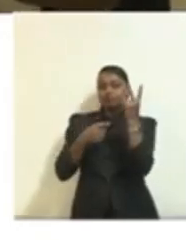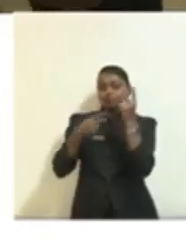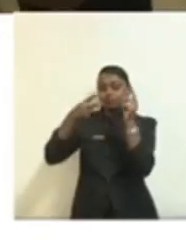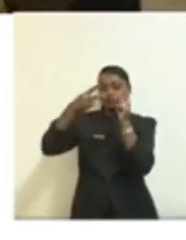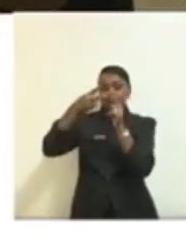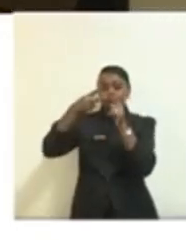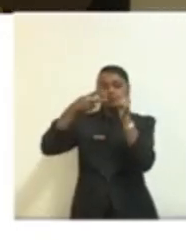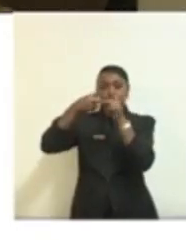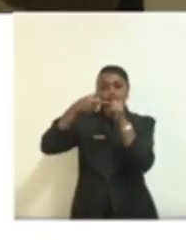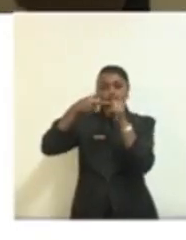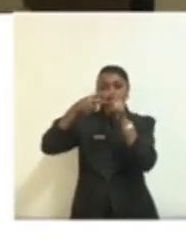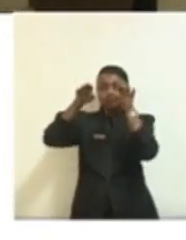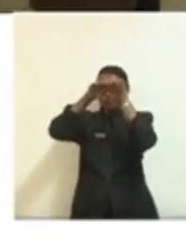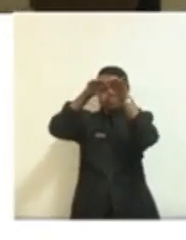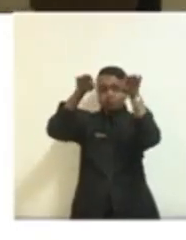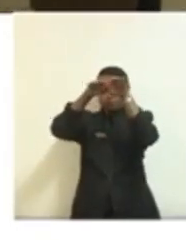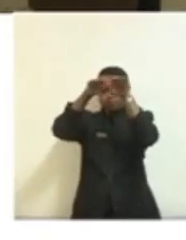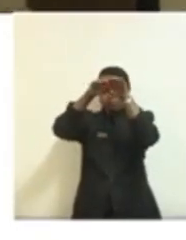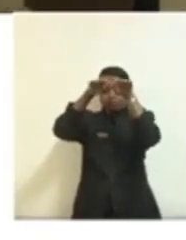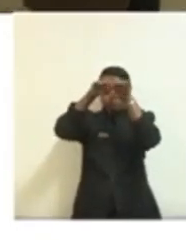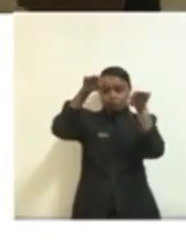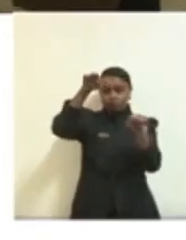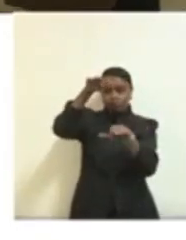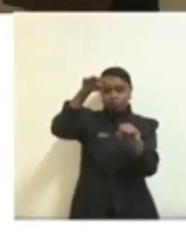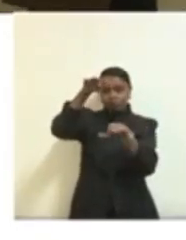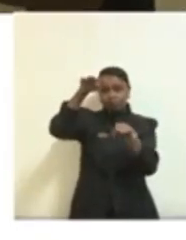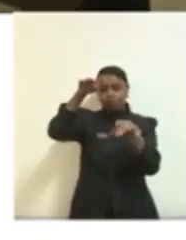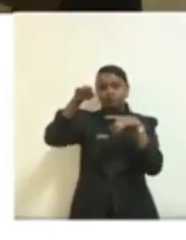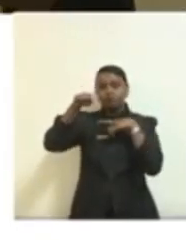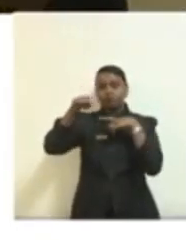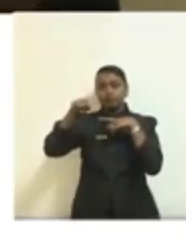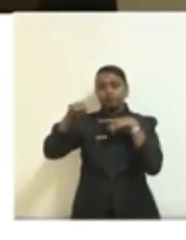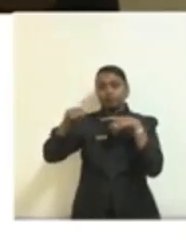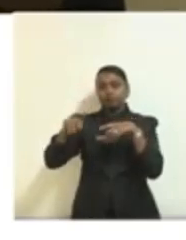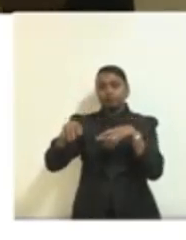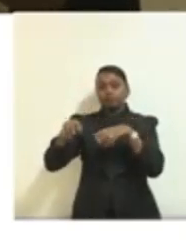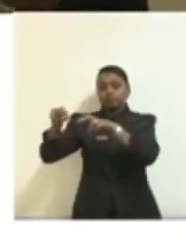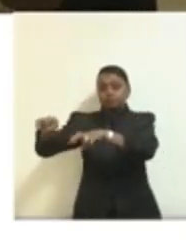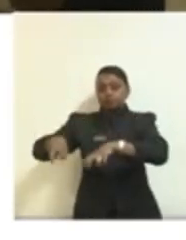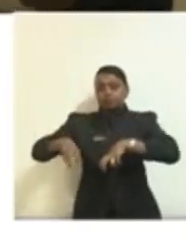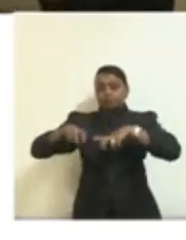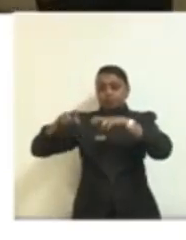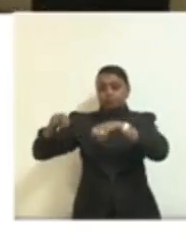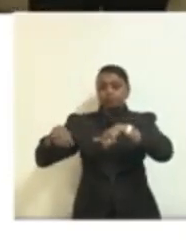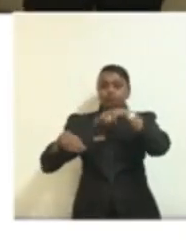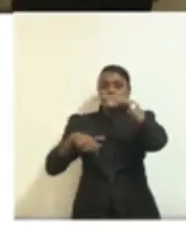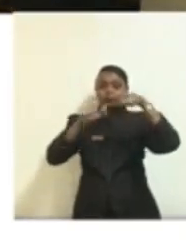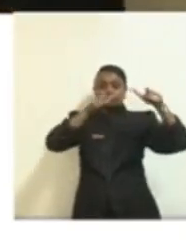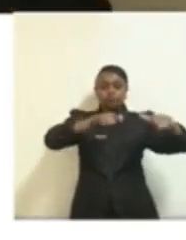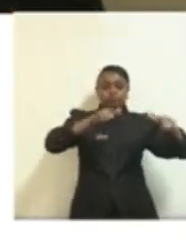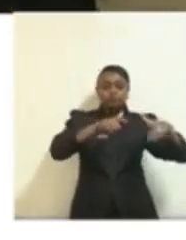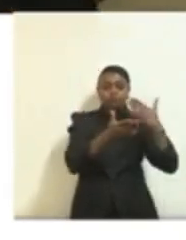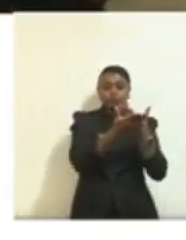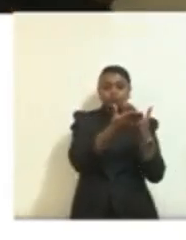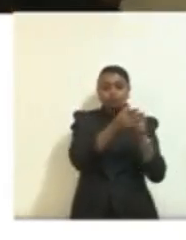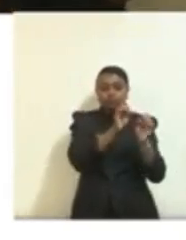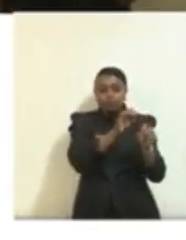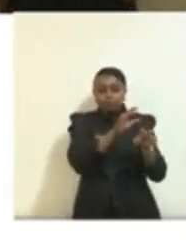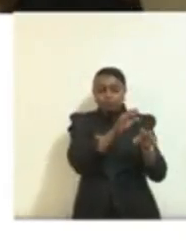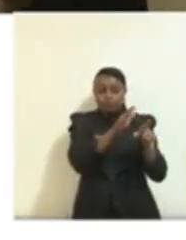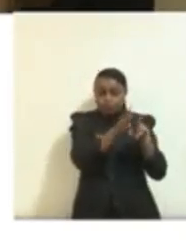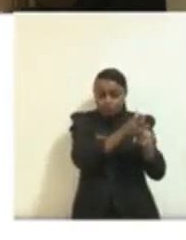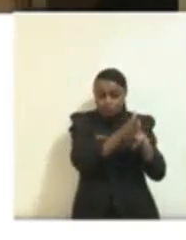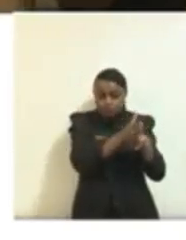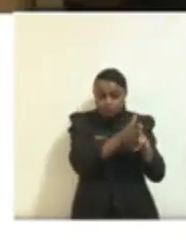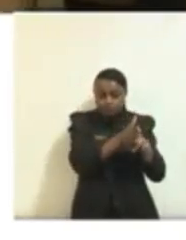duas classes de cobertura com campo no entorno da área de estudo. Não na área de estudo. A área de estudo, obviamente, ela era um remanescente de